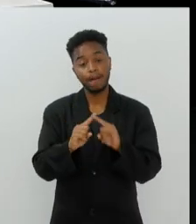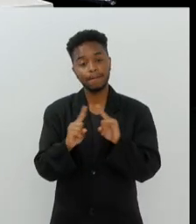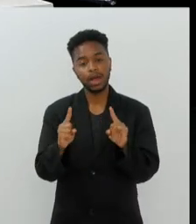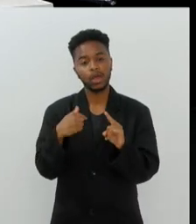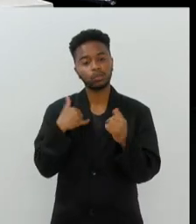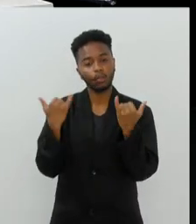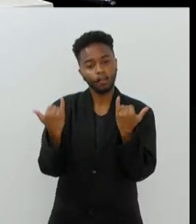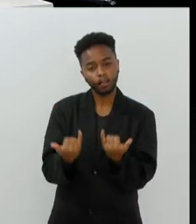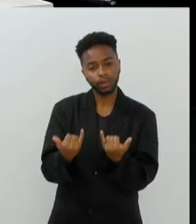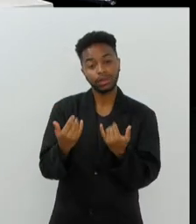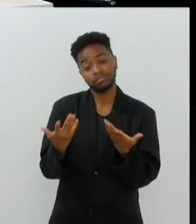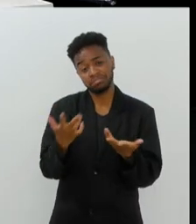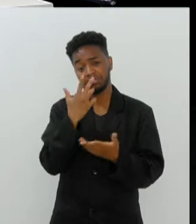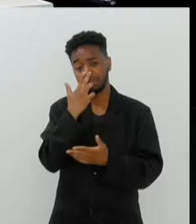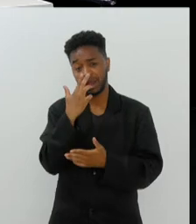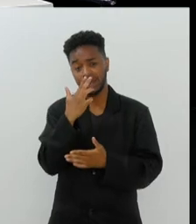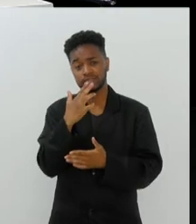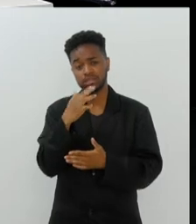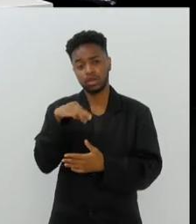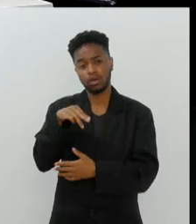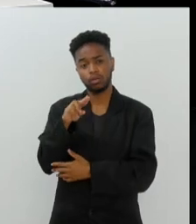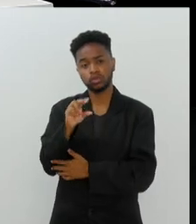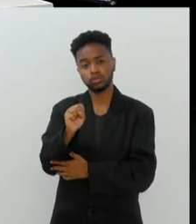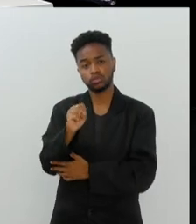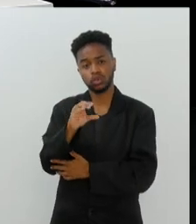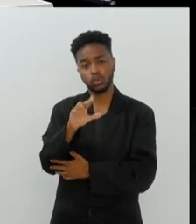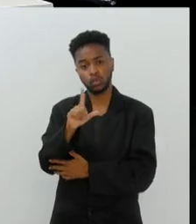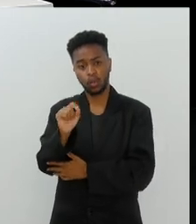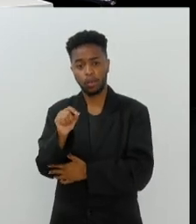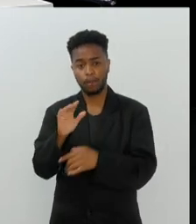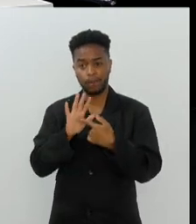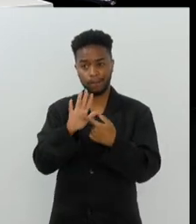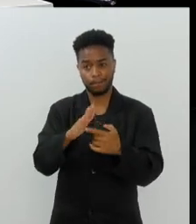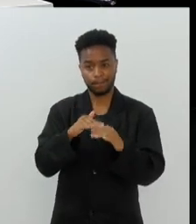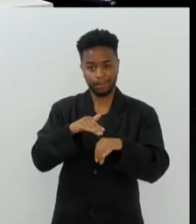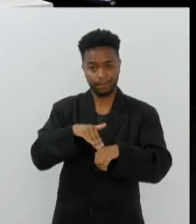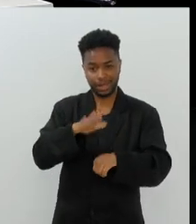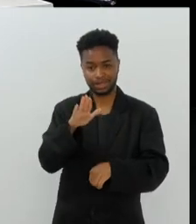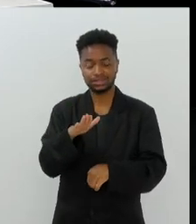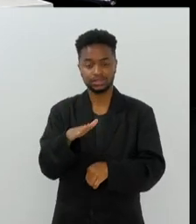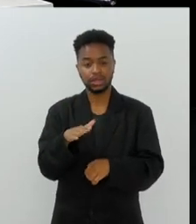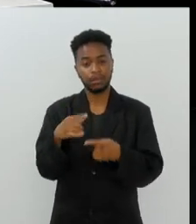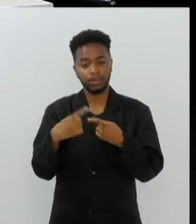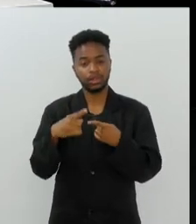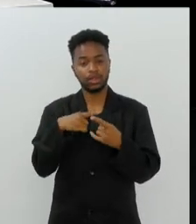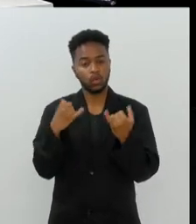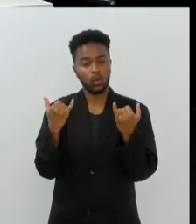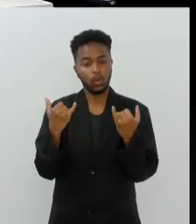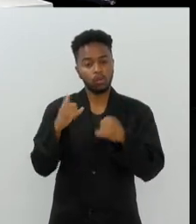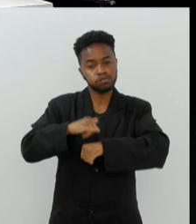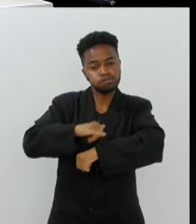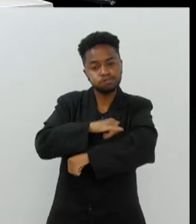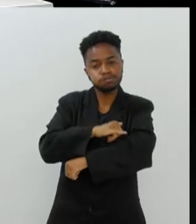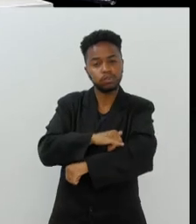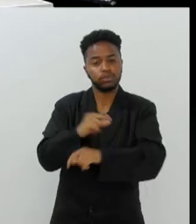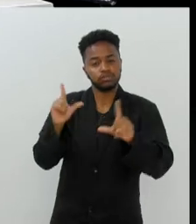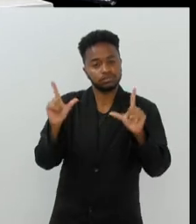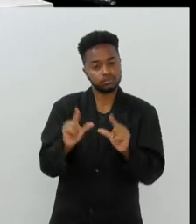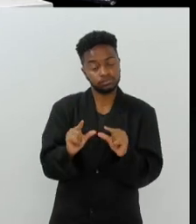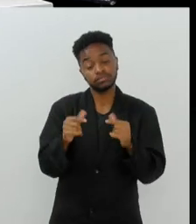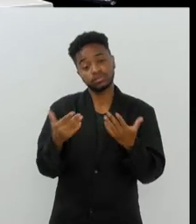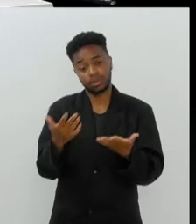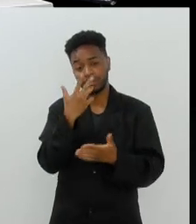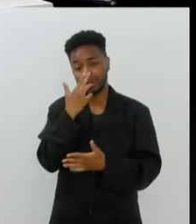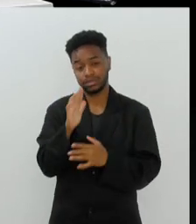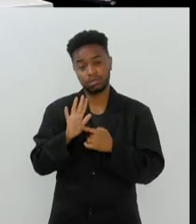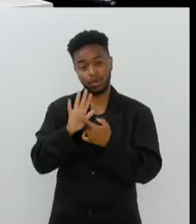eu tava mais seca. Eu acho que os músculos aparecem aí mais. Aí você tá seca? Tava com o percentual de gordura mais baixo. Aí eu